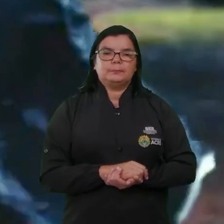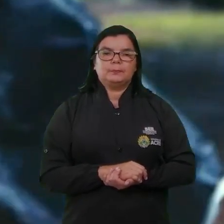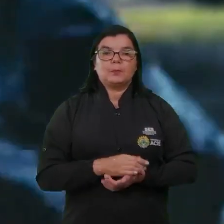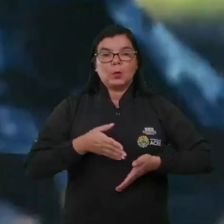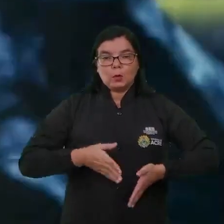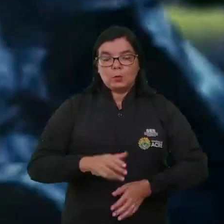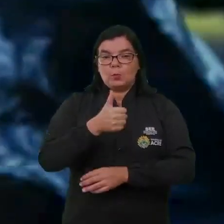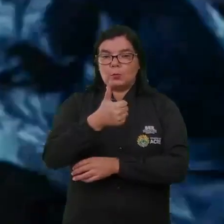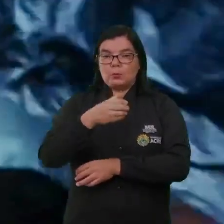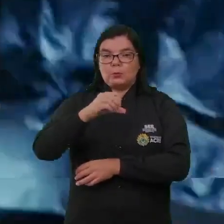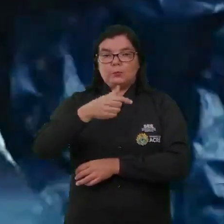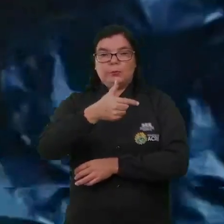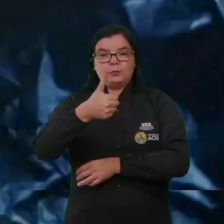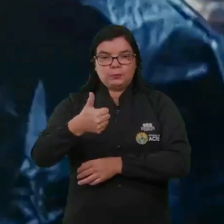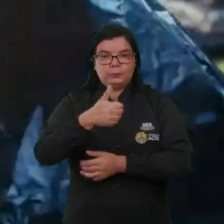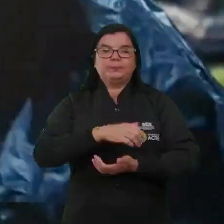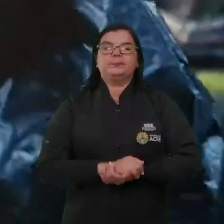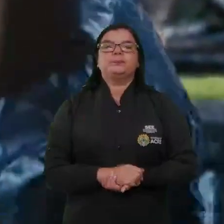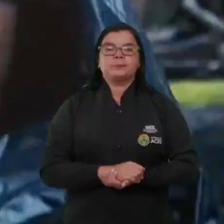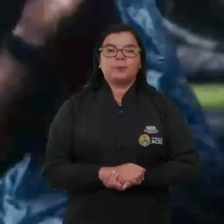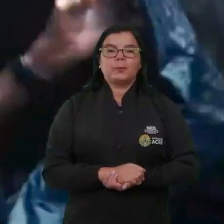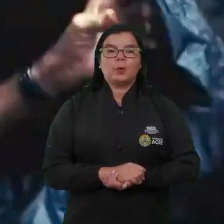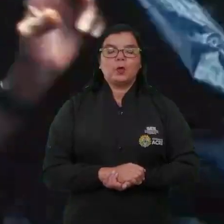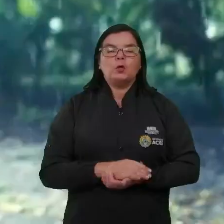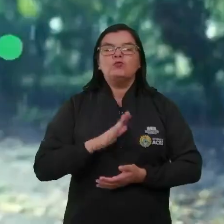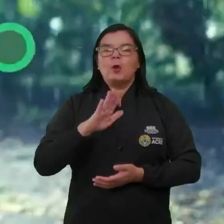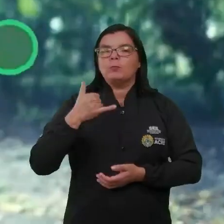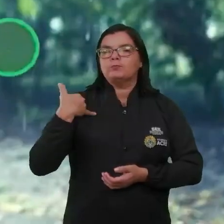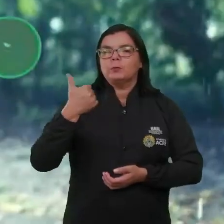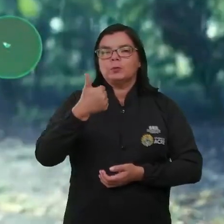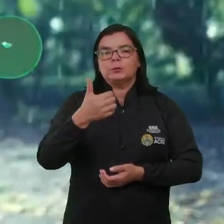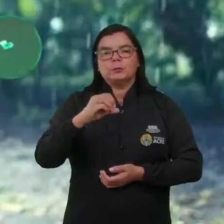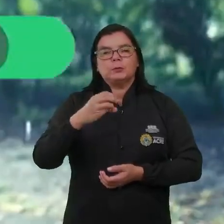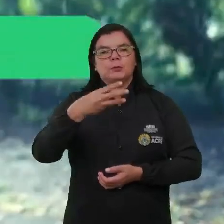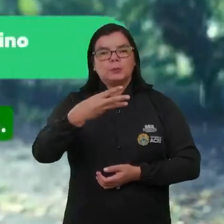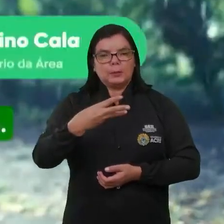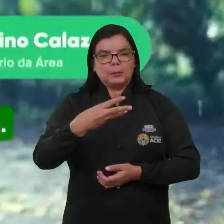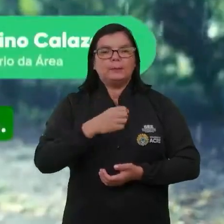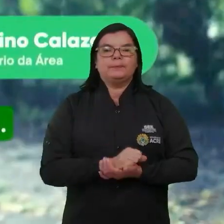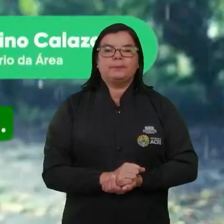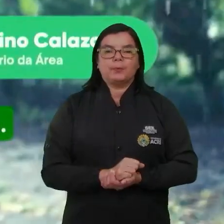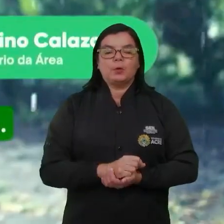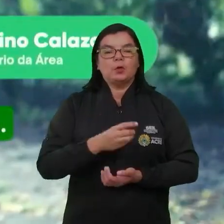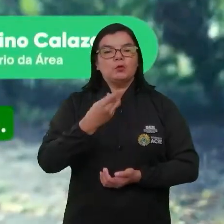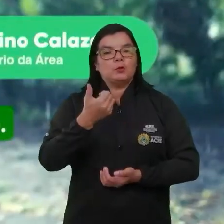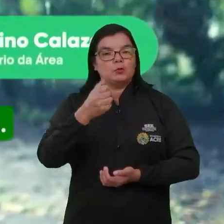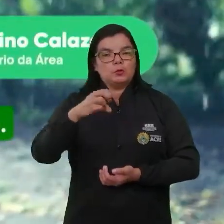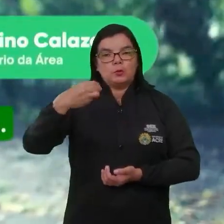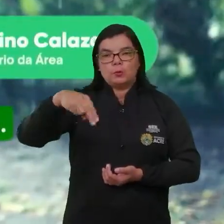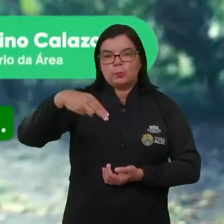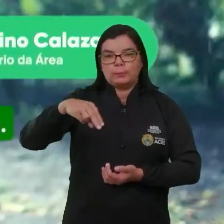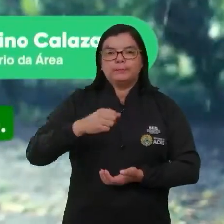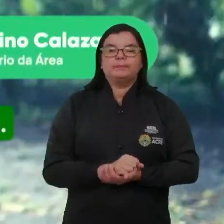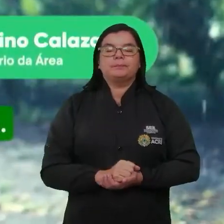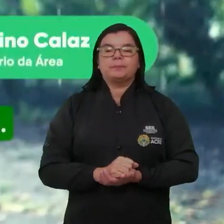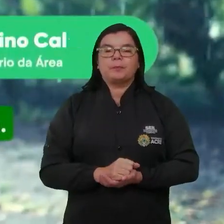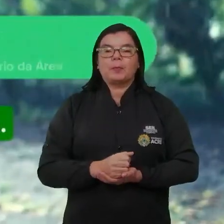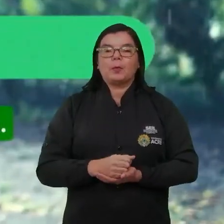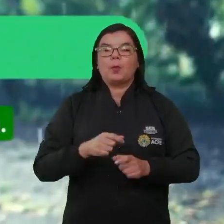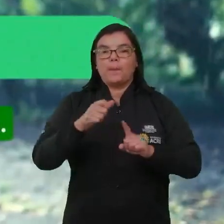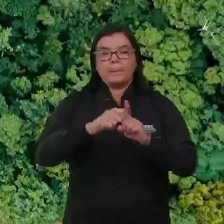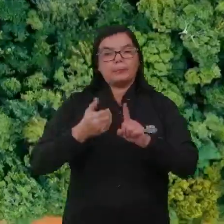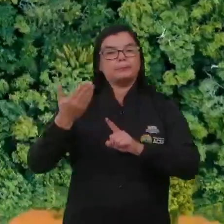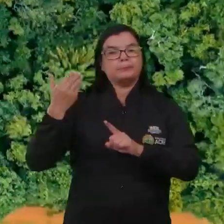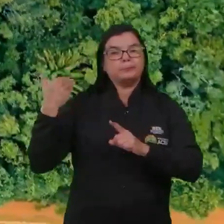Eu nasci em 1921. Completei 103 anos, dia 18 de novembro, passado